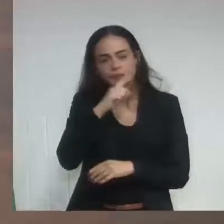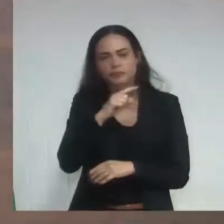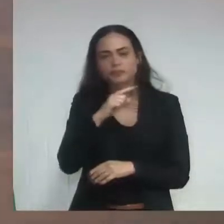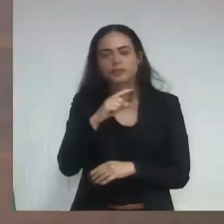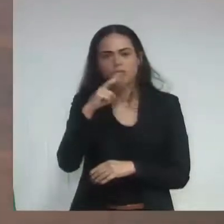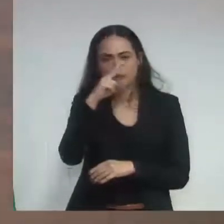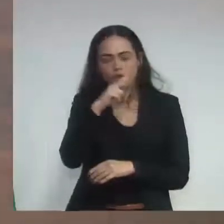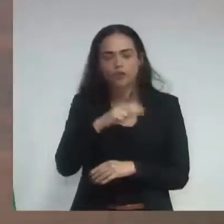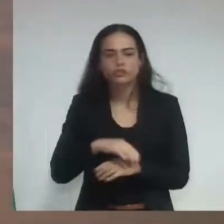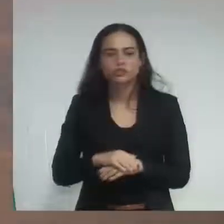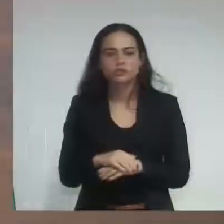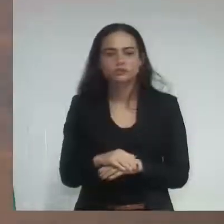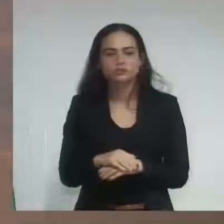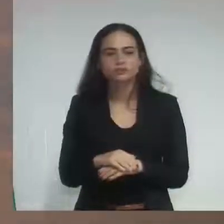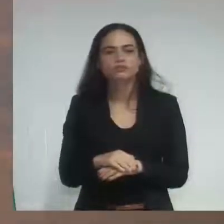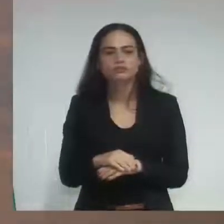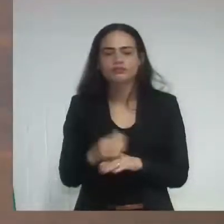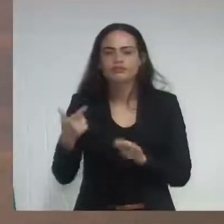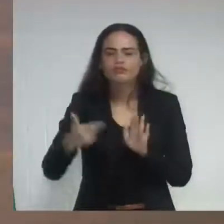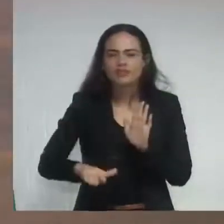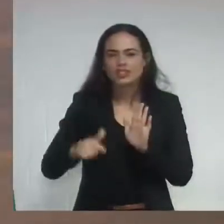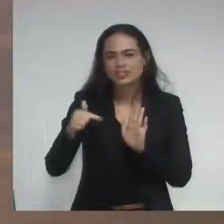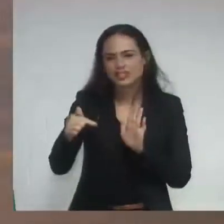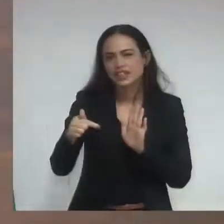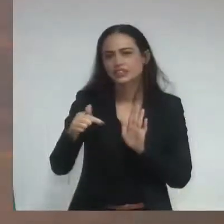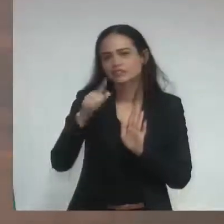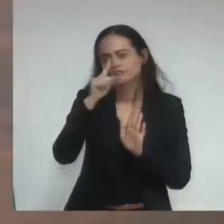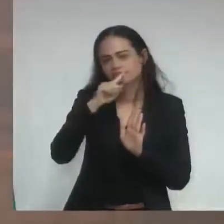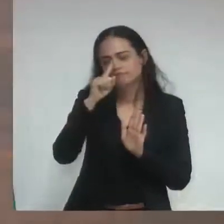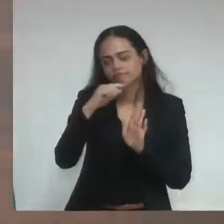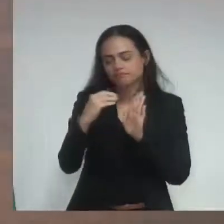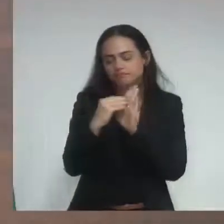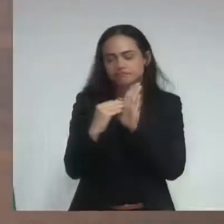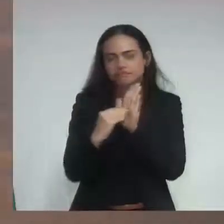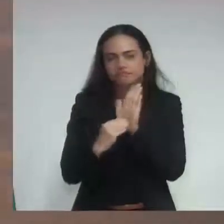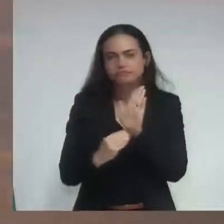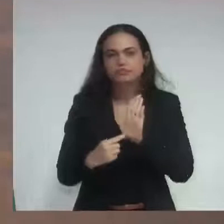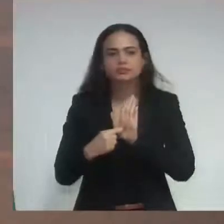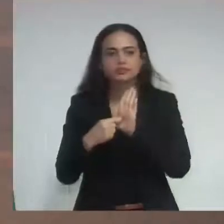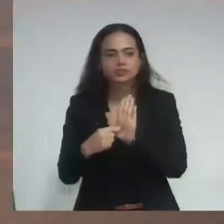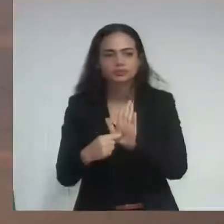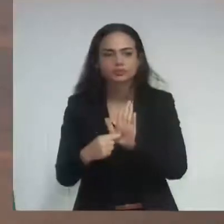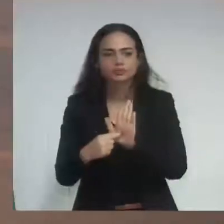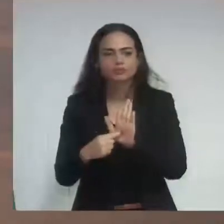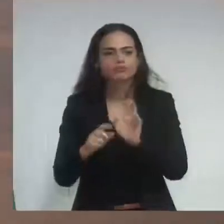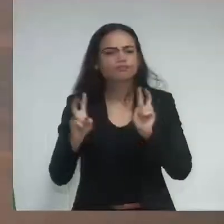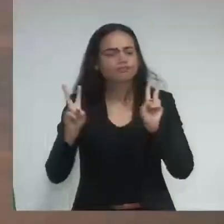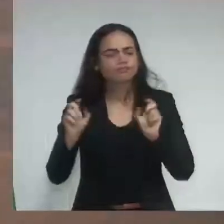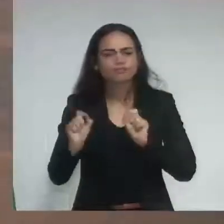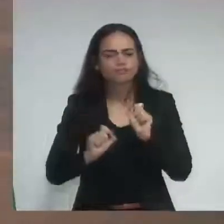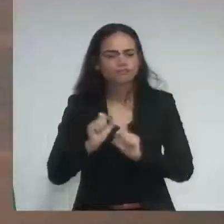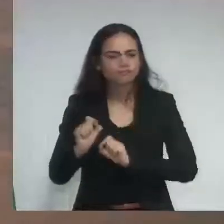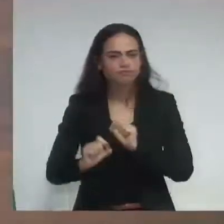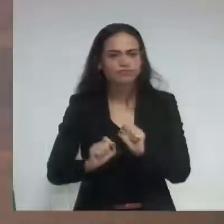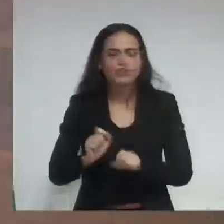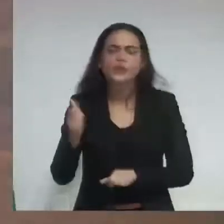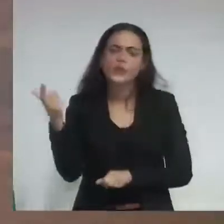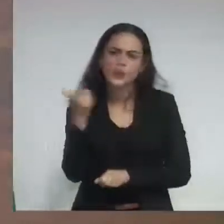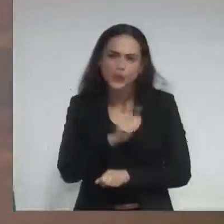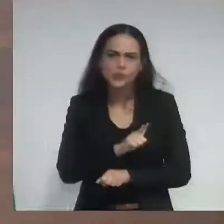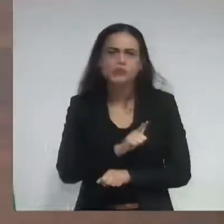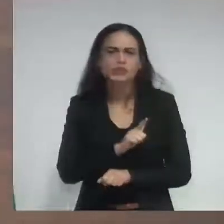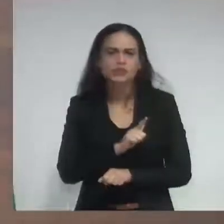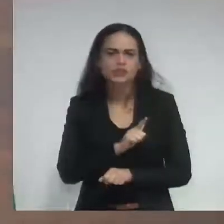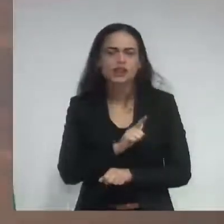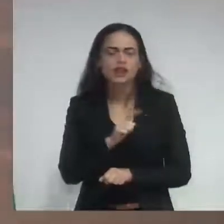relatório, mais 7 irregularidades, que são aquelas, digamos, que dá para corrigir, né,